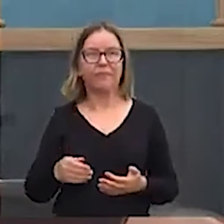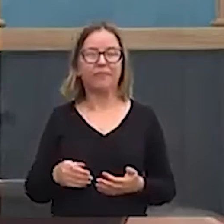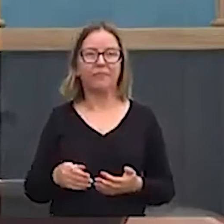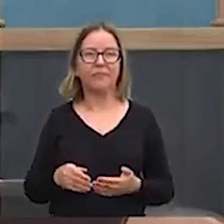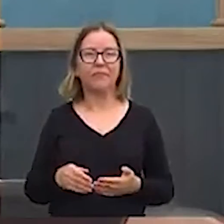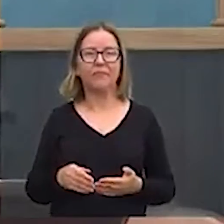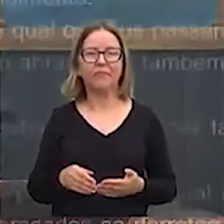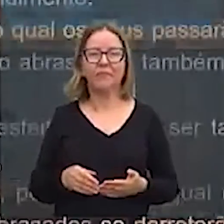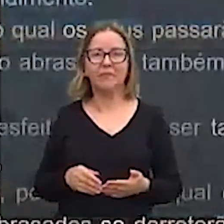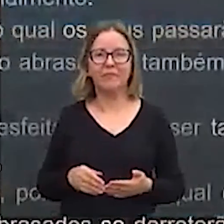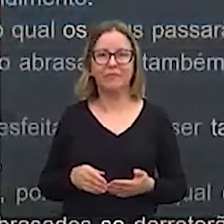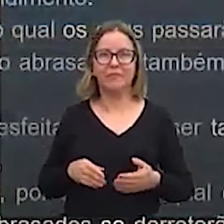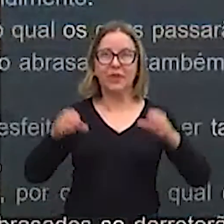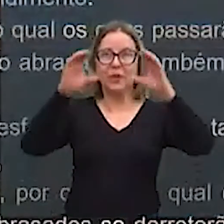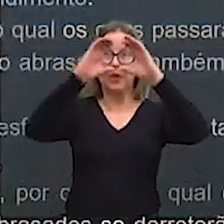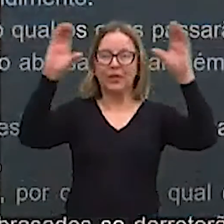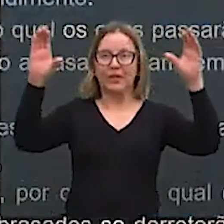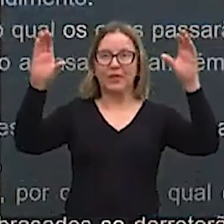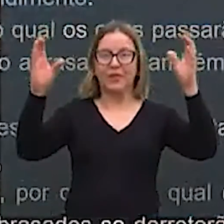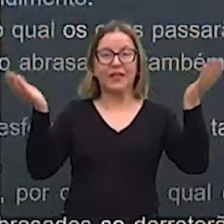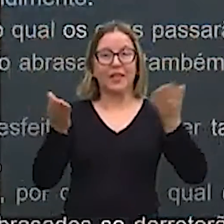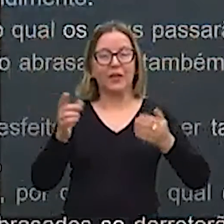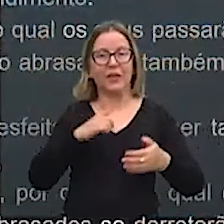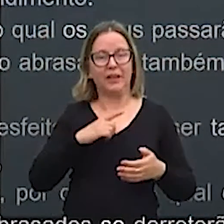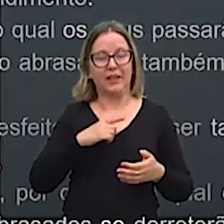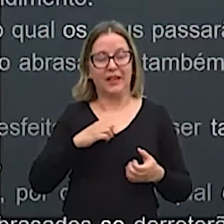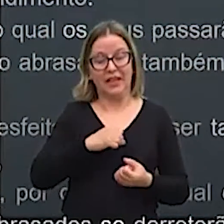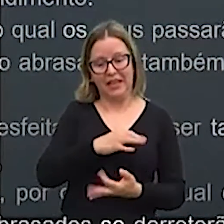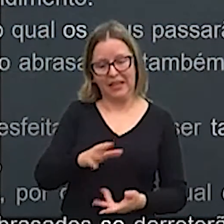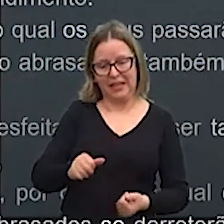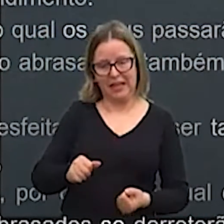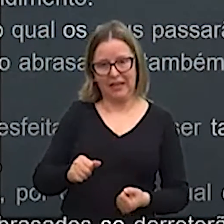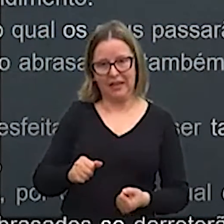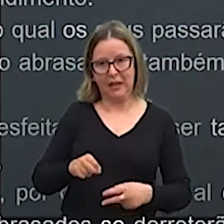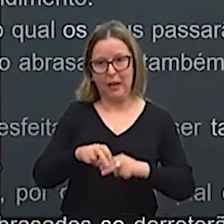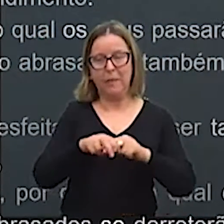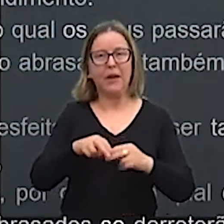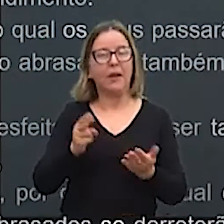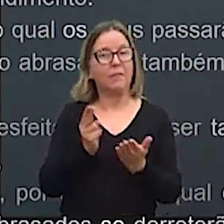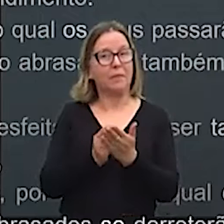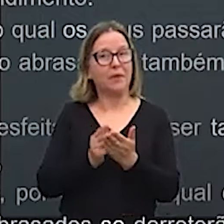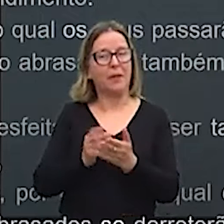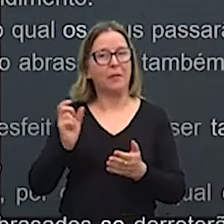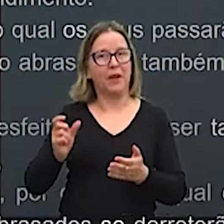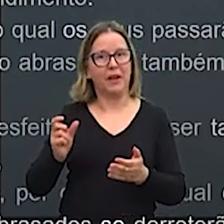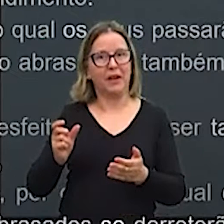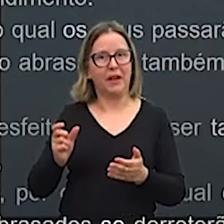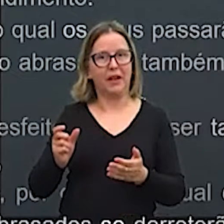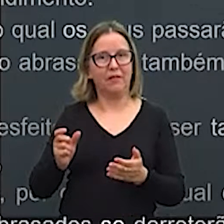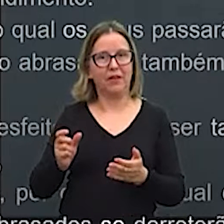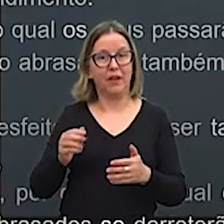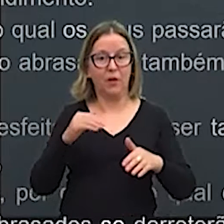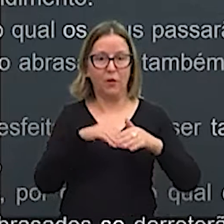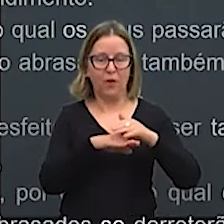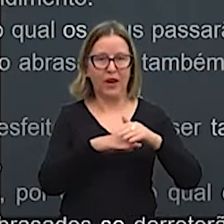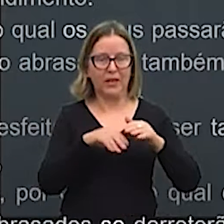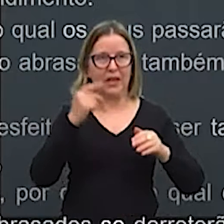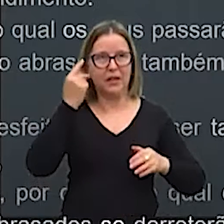Ora, os céus que agora existem e a terra, pela mesma palavra, têm sido entesourados para